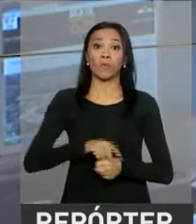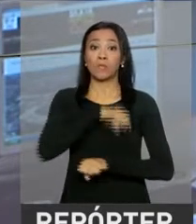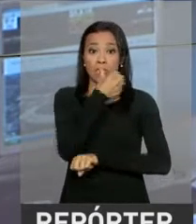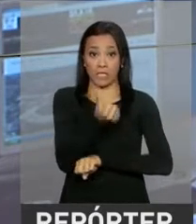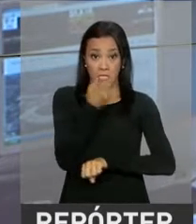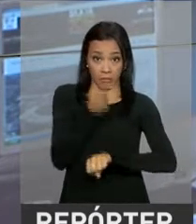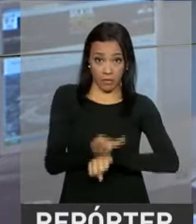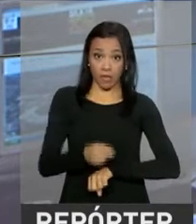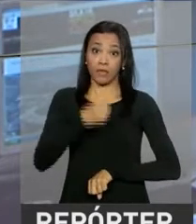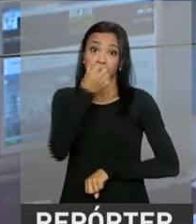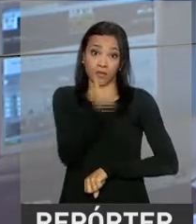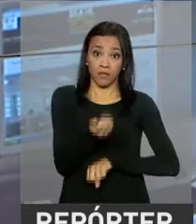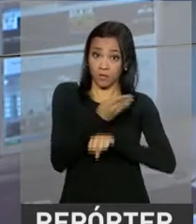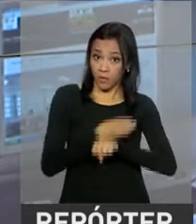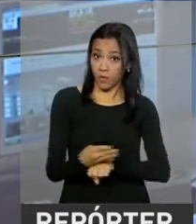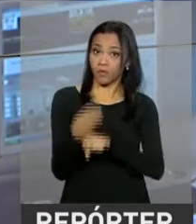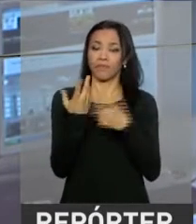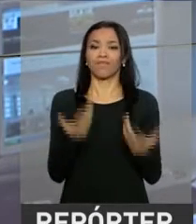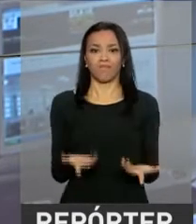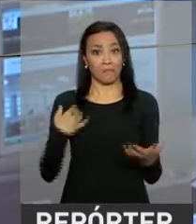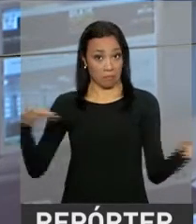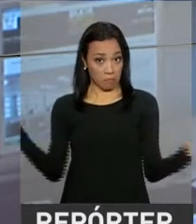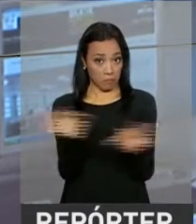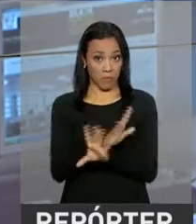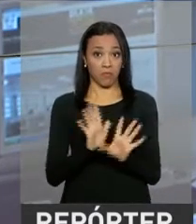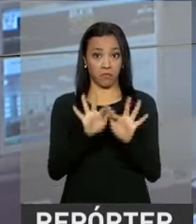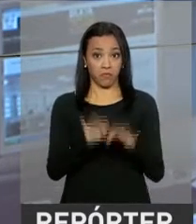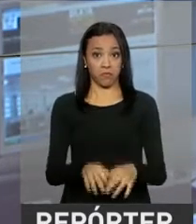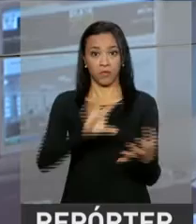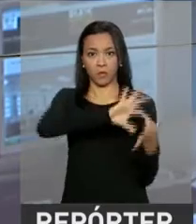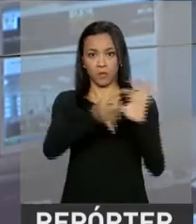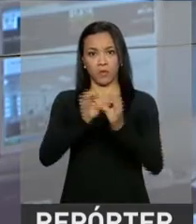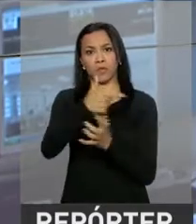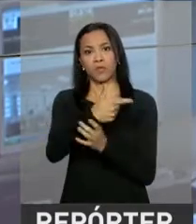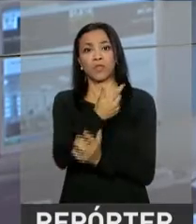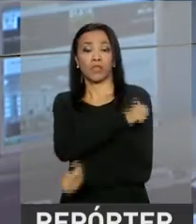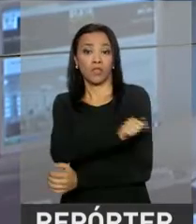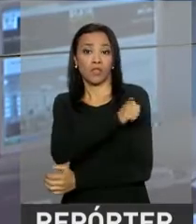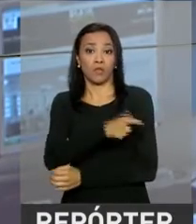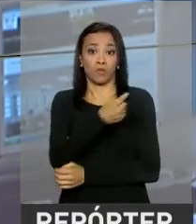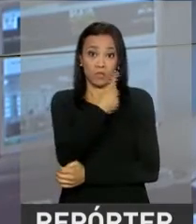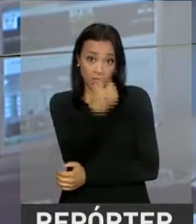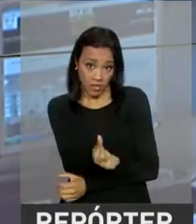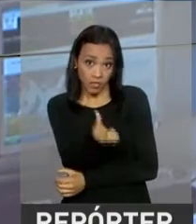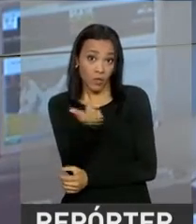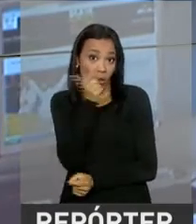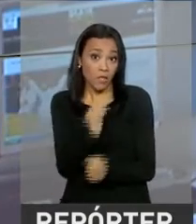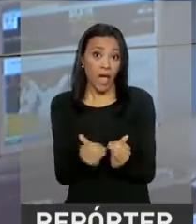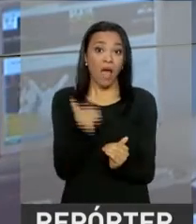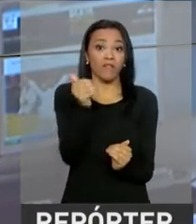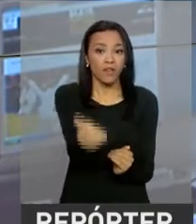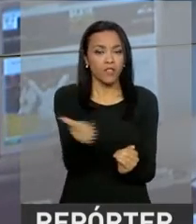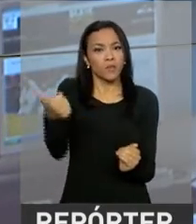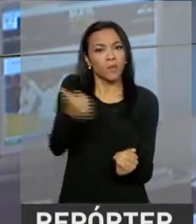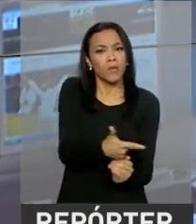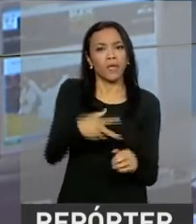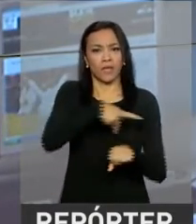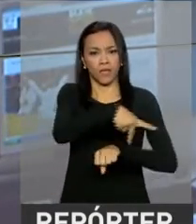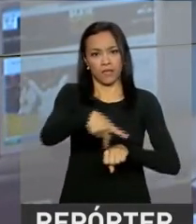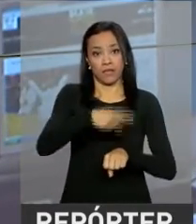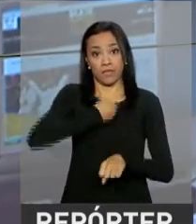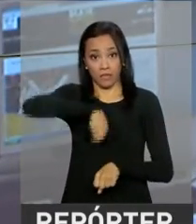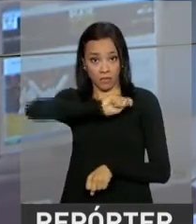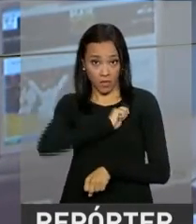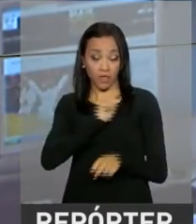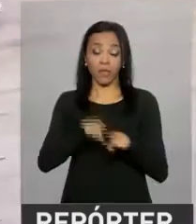prata e 6 de bronze. Terminamos os Jogos Rio 2016 em posição à frente de países como Espanha e Nova